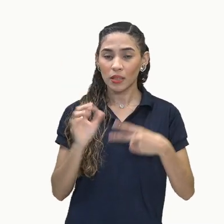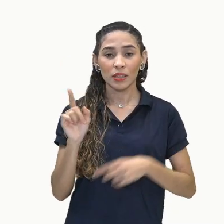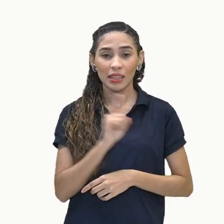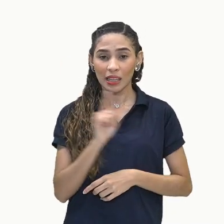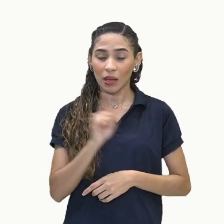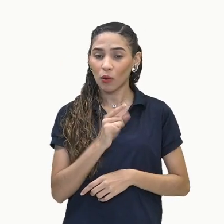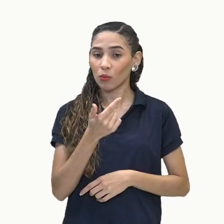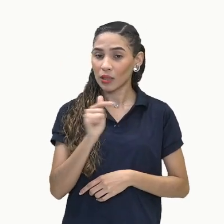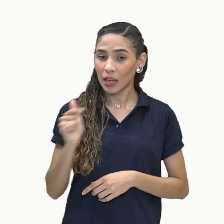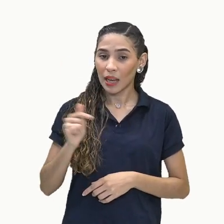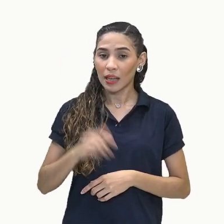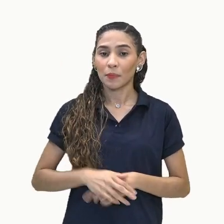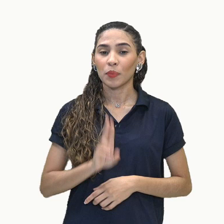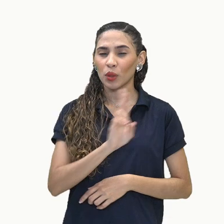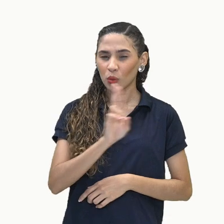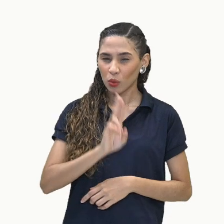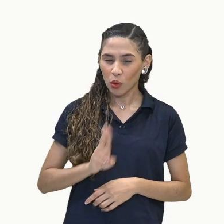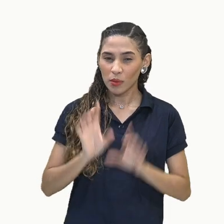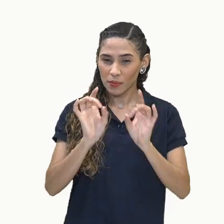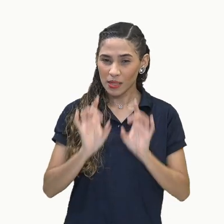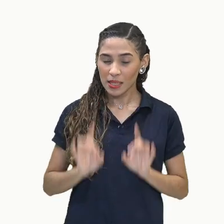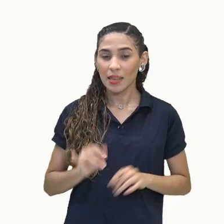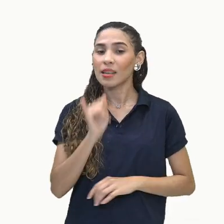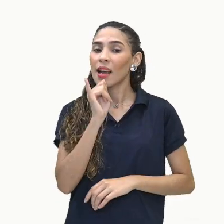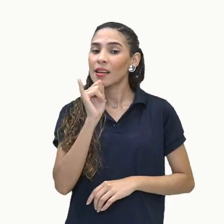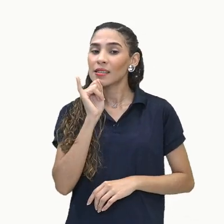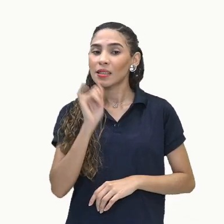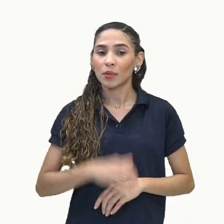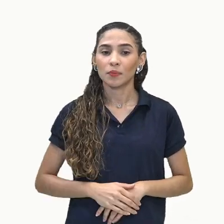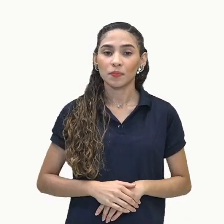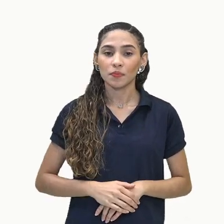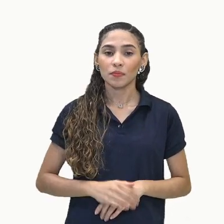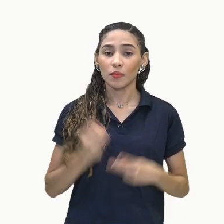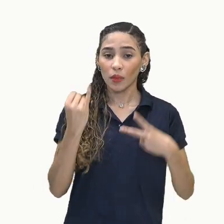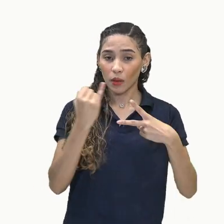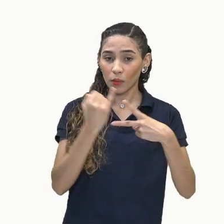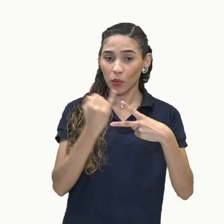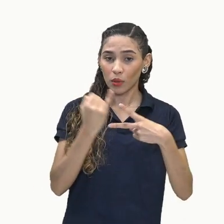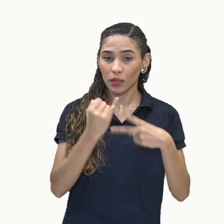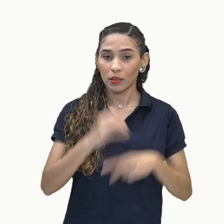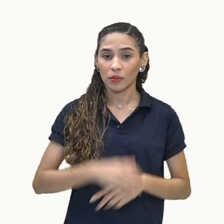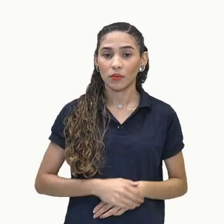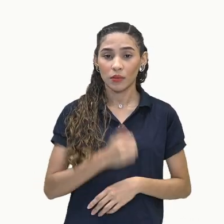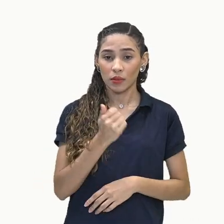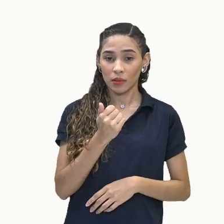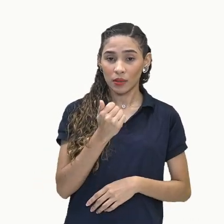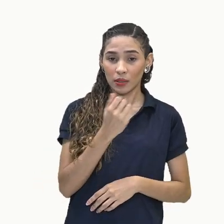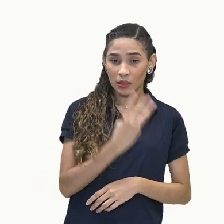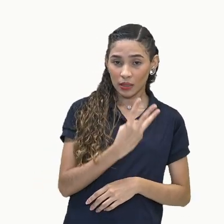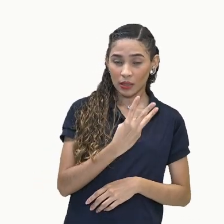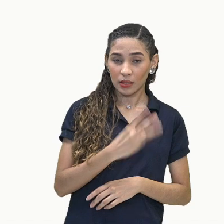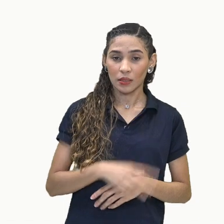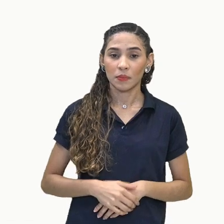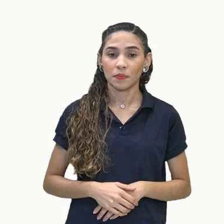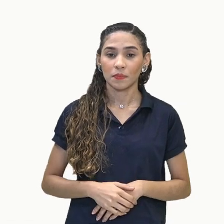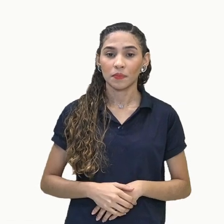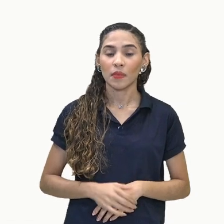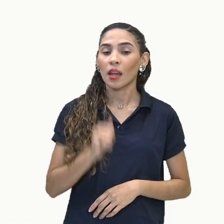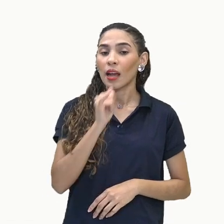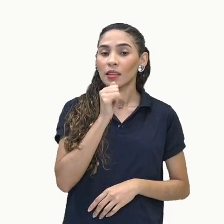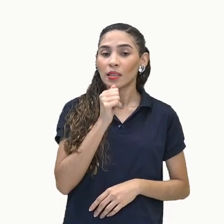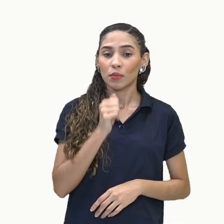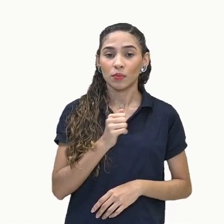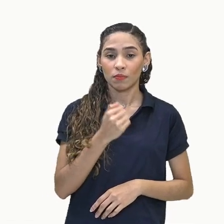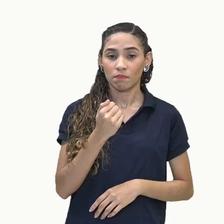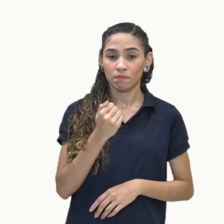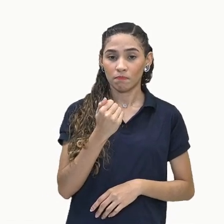recebem esses nomes especiais, como é o caso do polígono aqui de 13, por exemplo, o polígono de 13